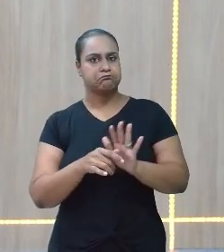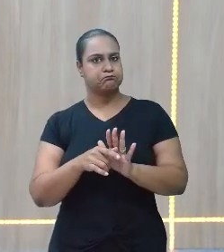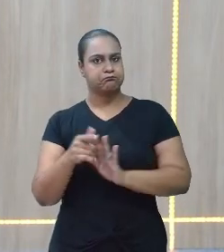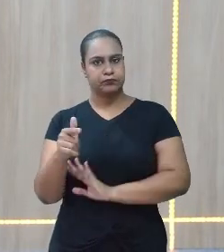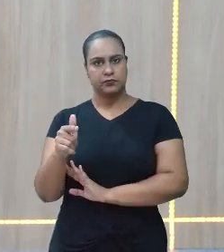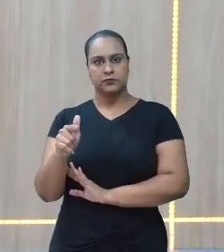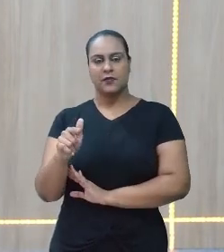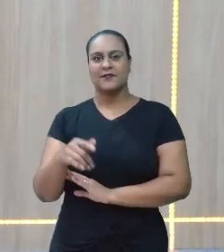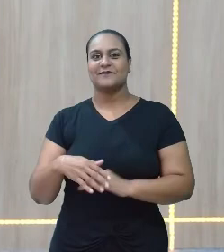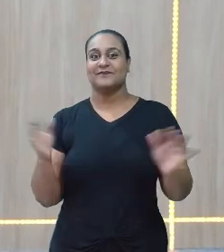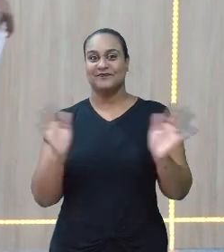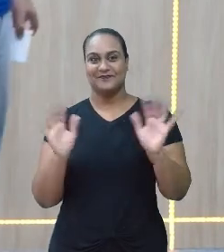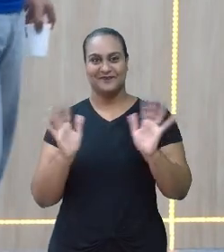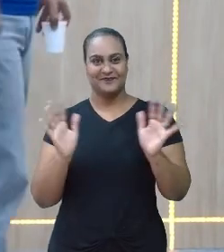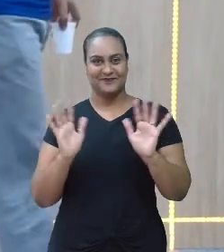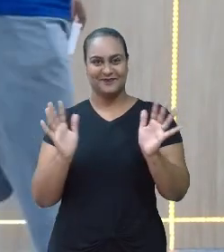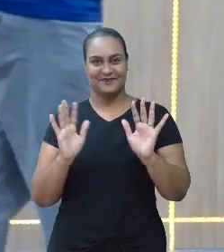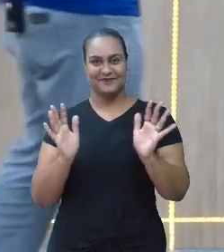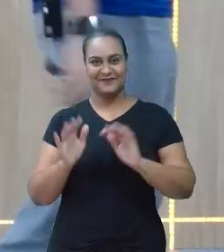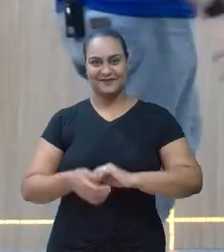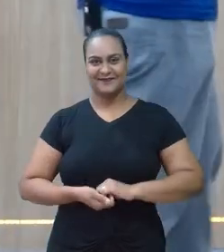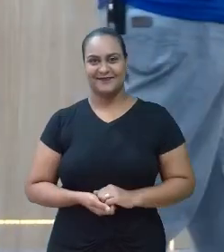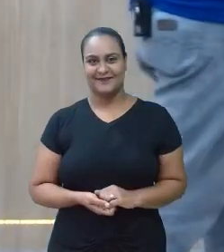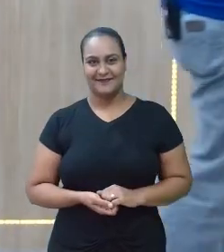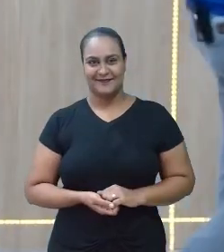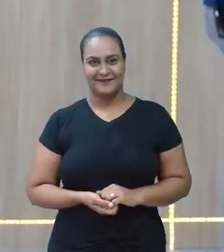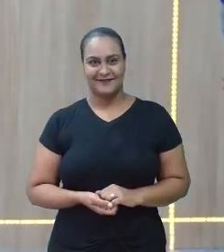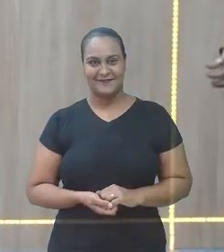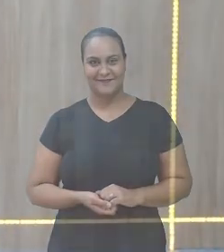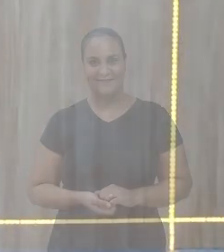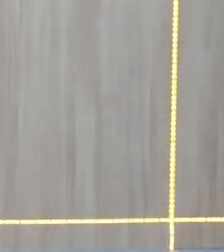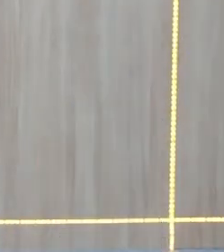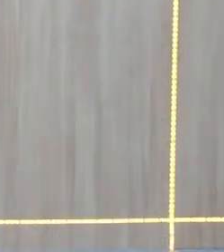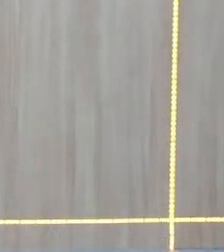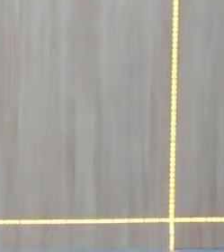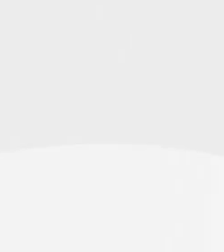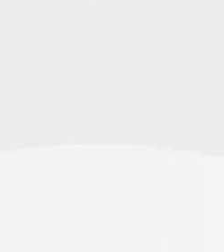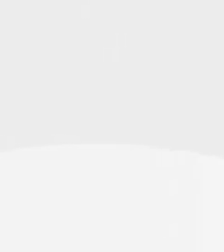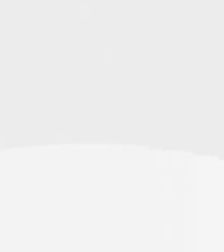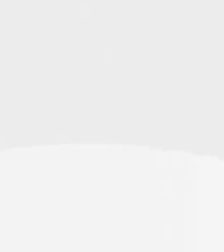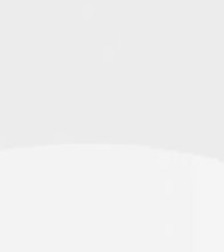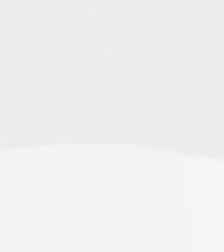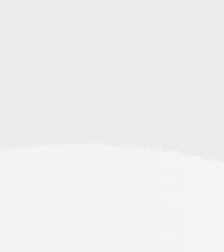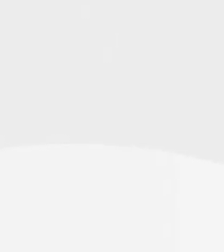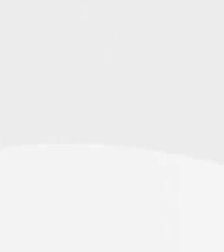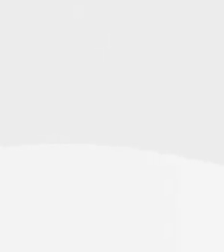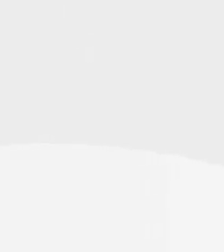básicos. Tchau, tchau, gente. Falou, viu?